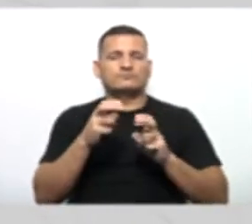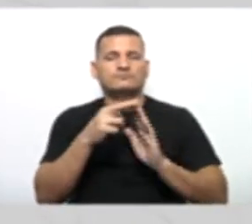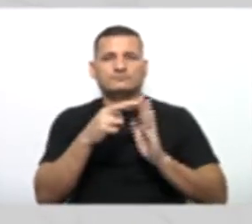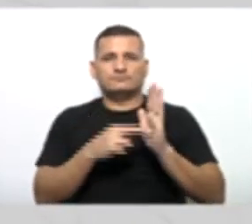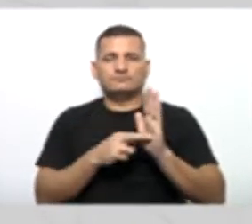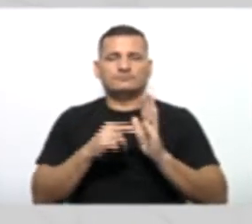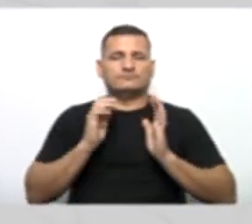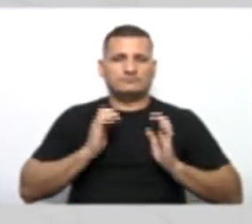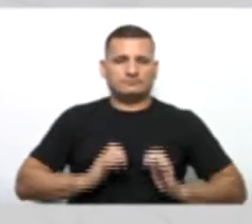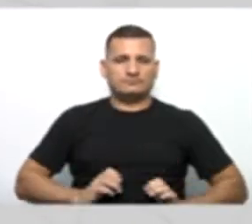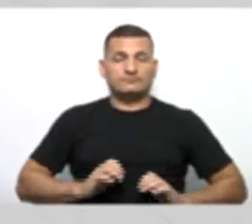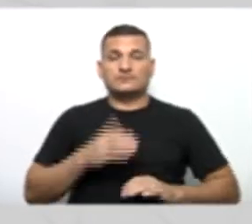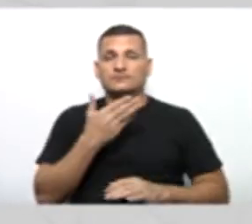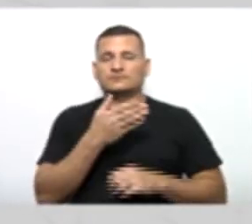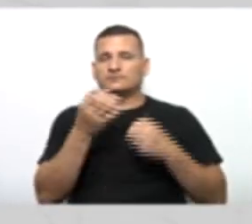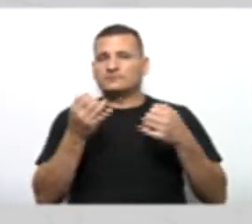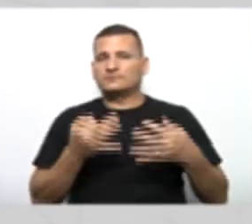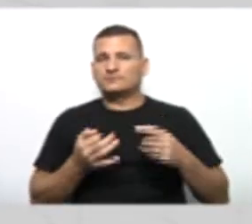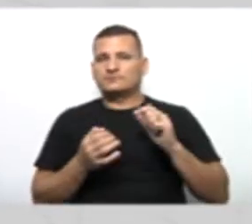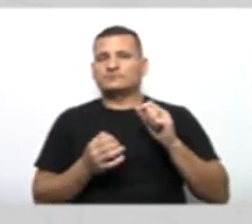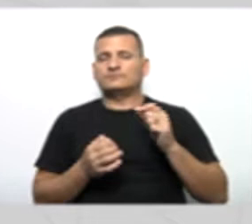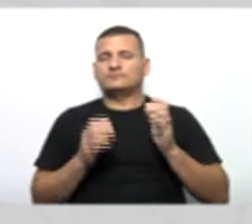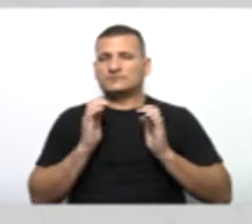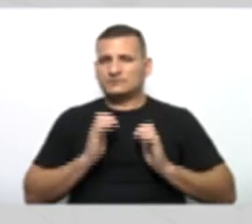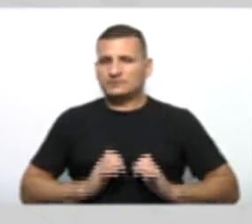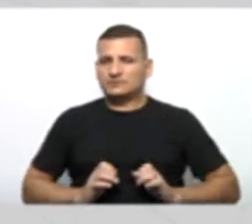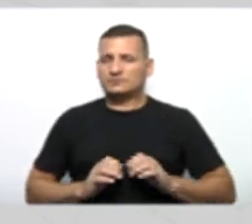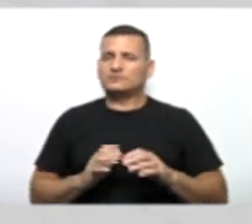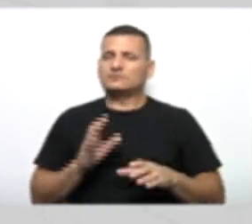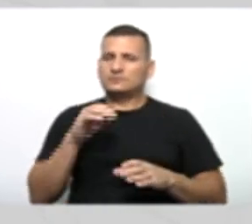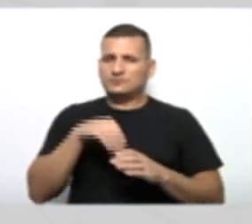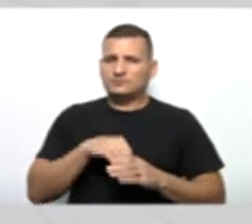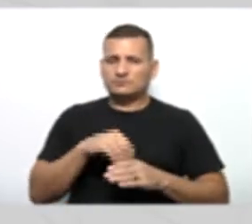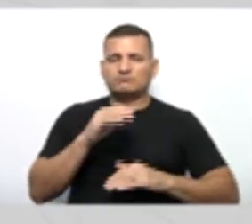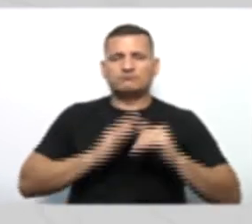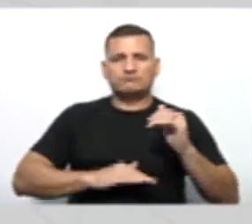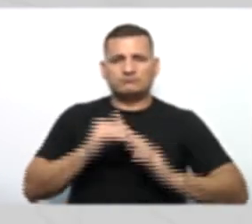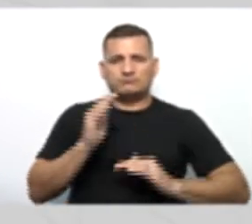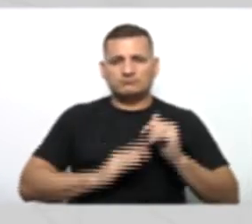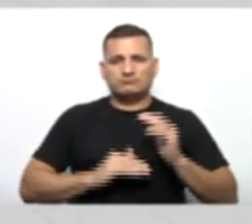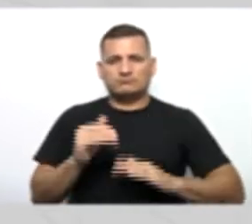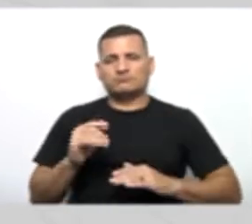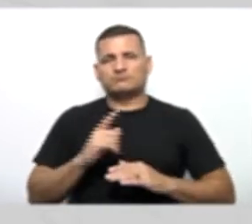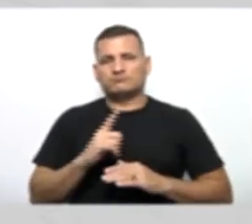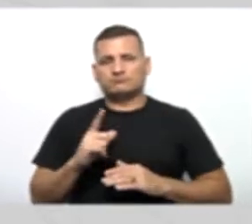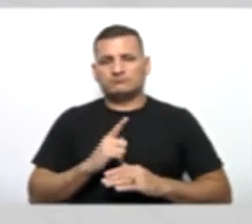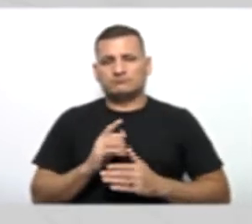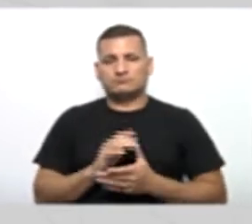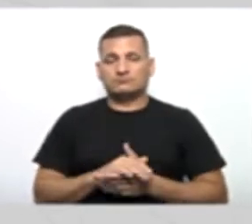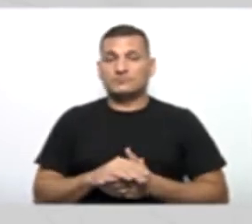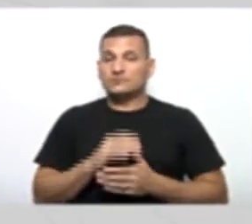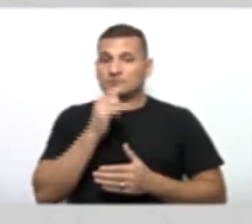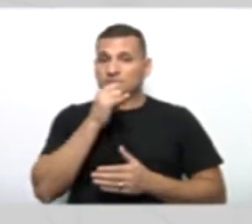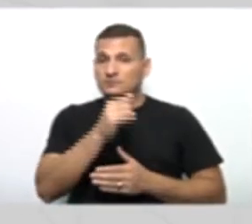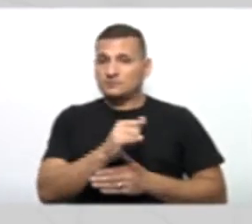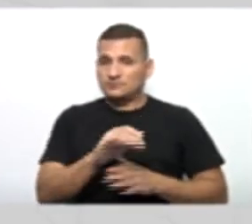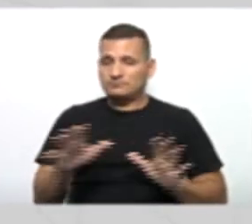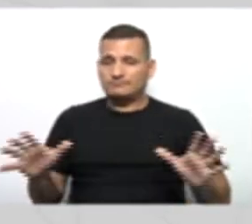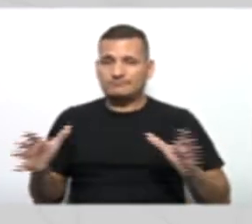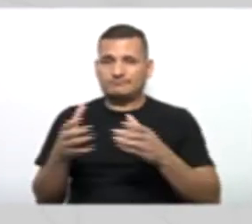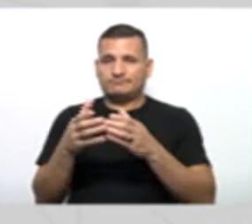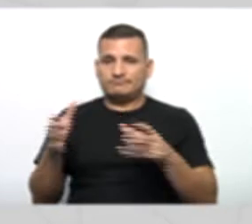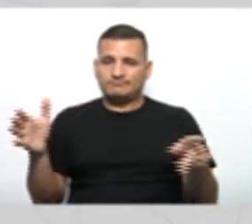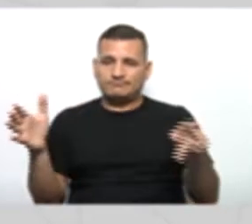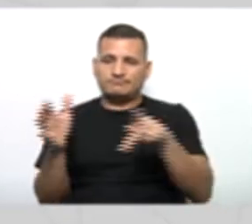e aqui vai dizer que a ética permeia o exercício da profissão ao pertencer a uma classe profissional